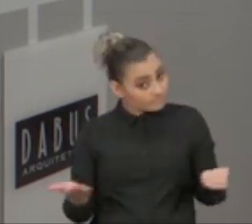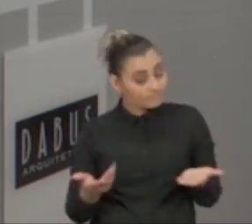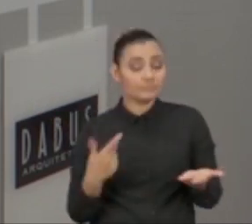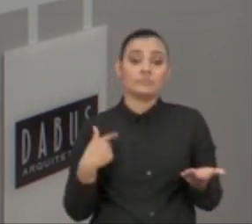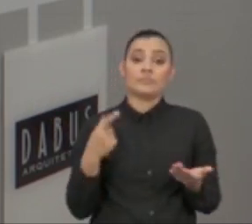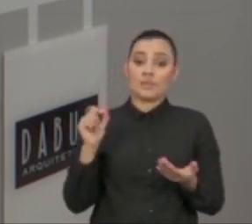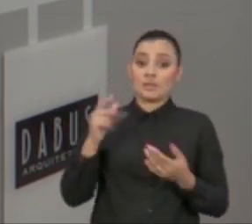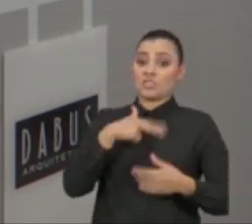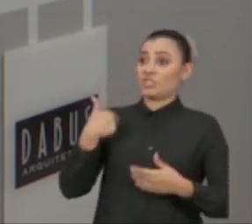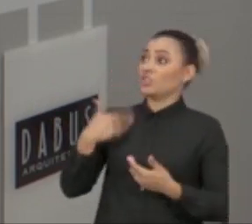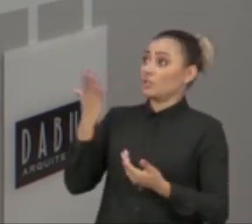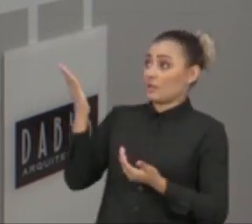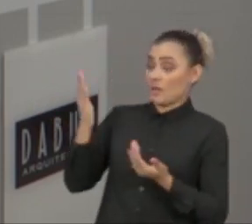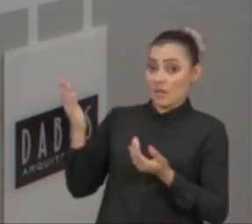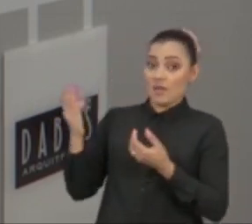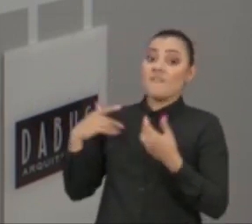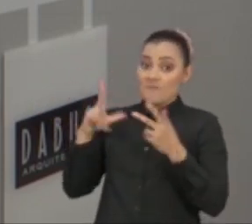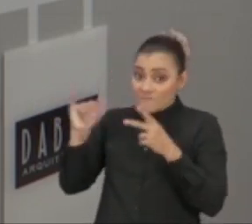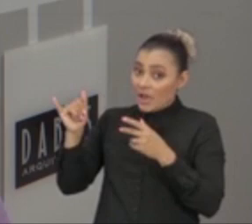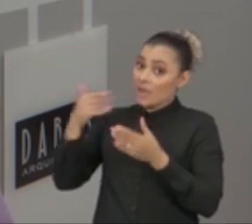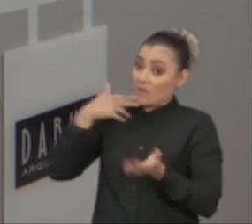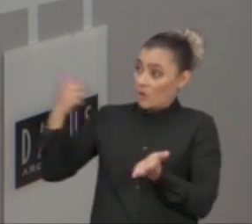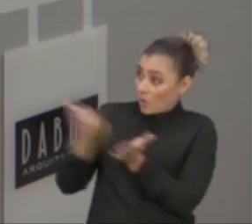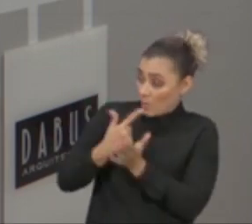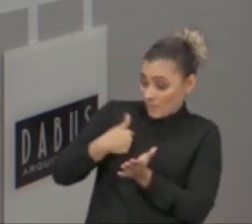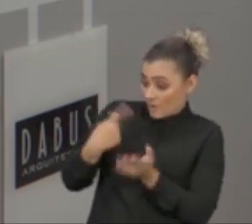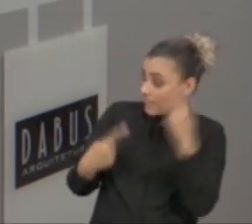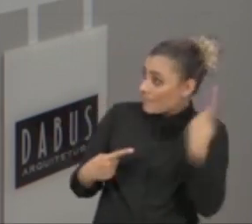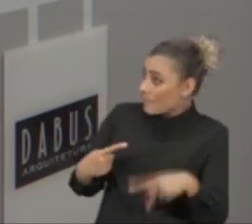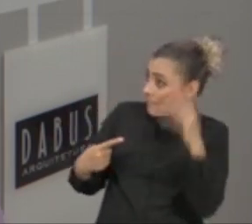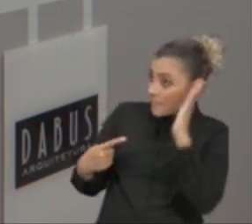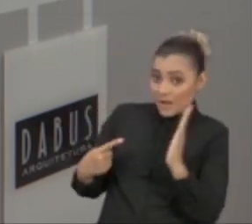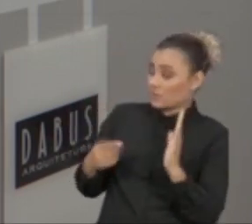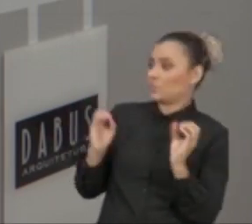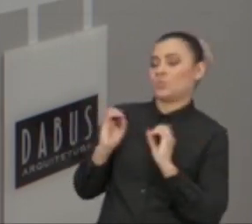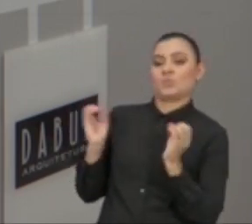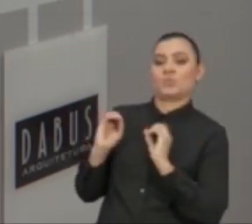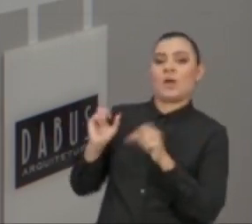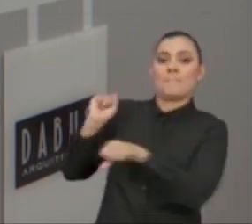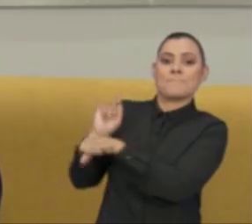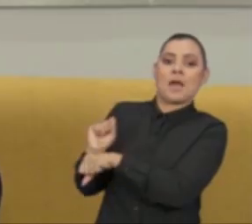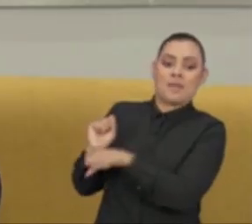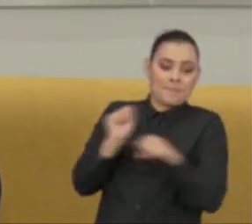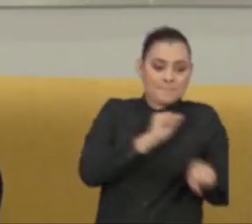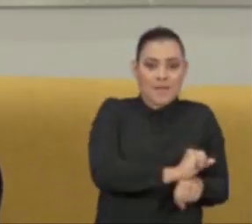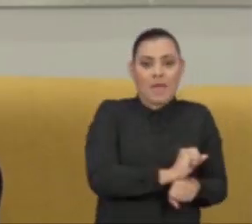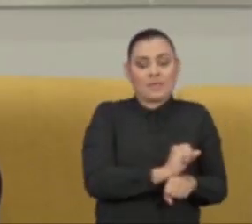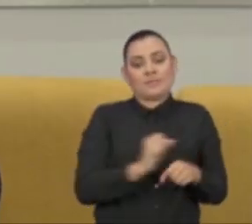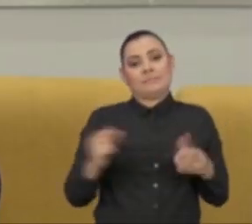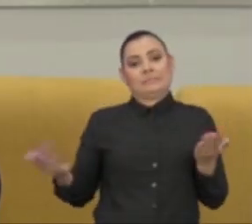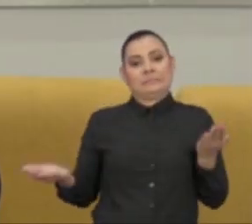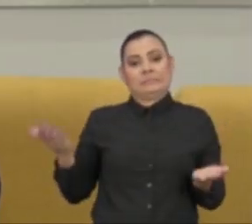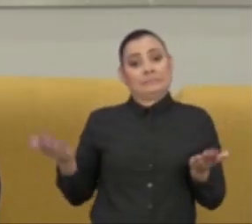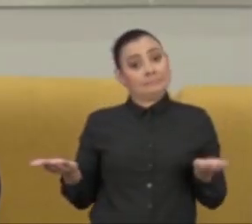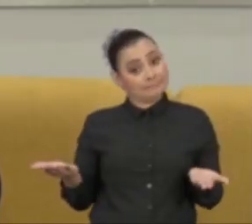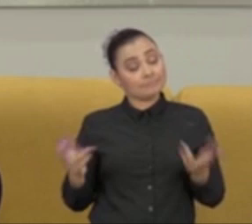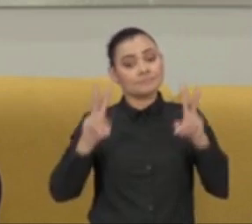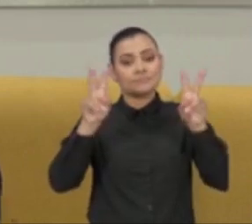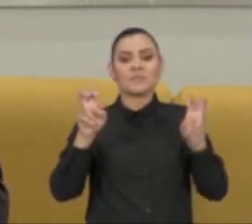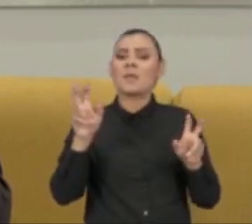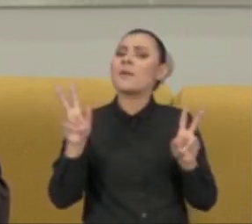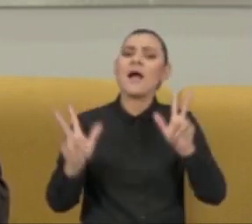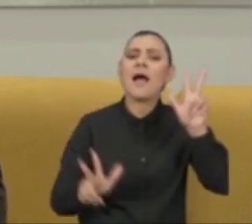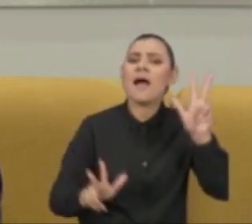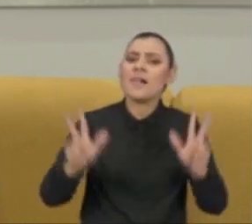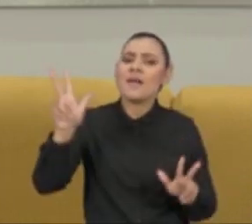esses produtos pode diminuir em função da redução no nível de atividade lá. A gente volta a falar de carnaval.